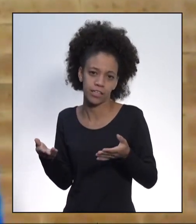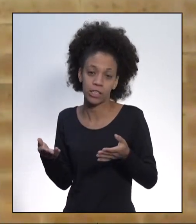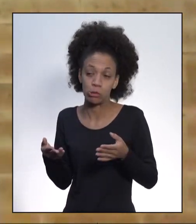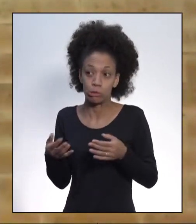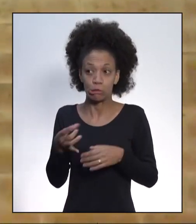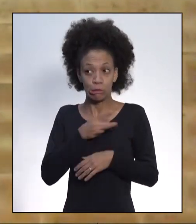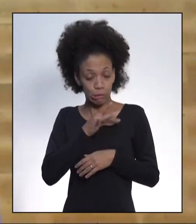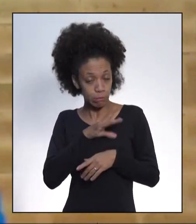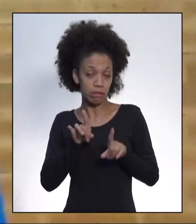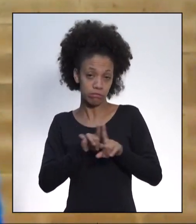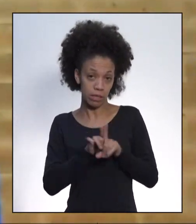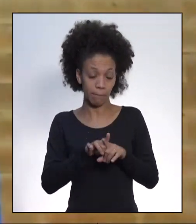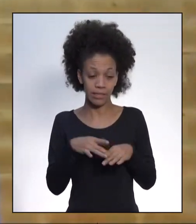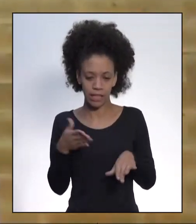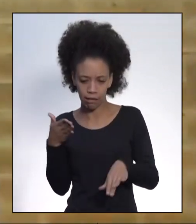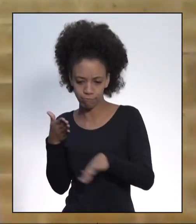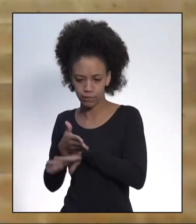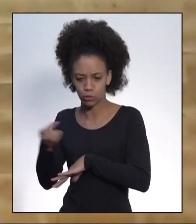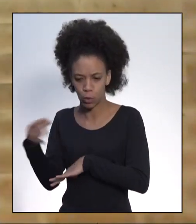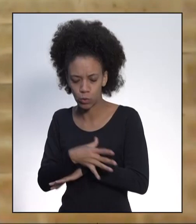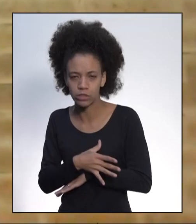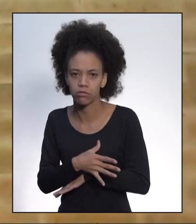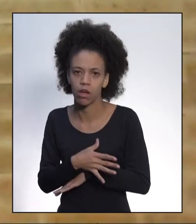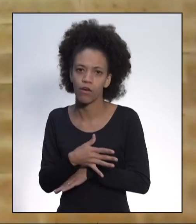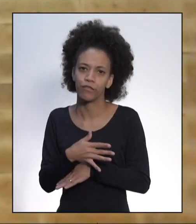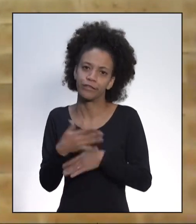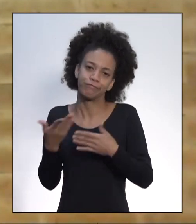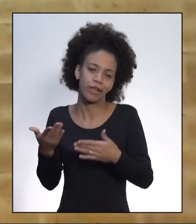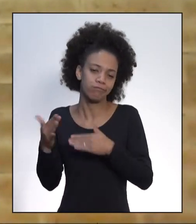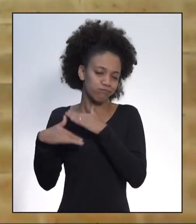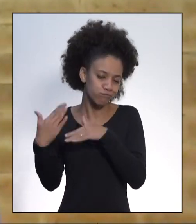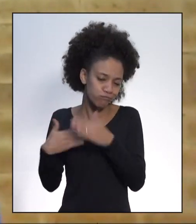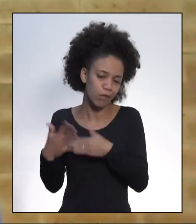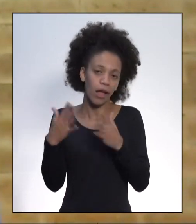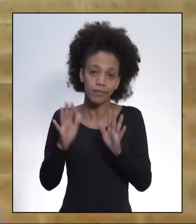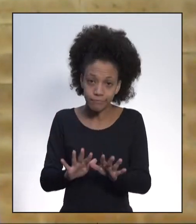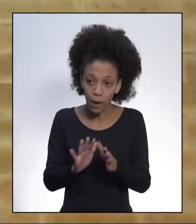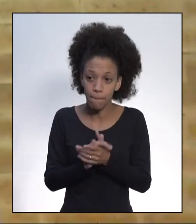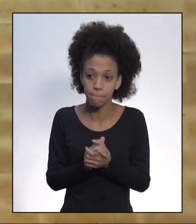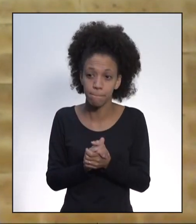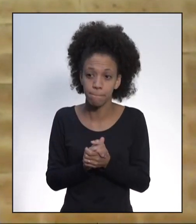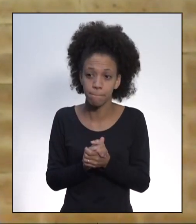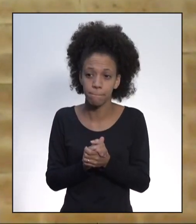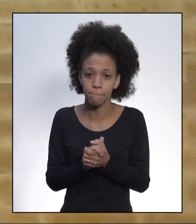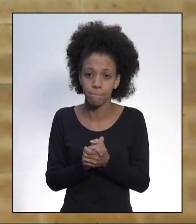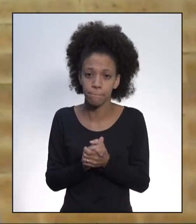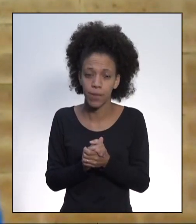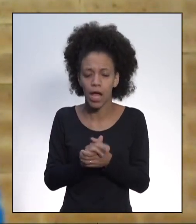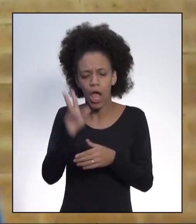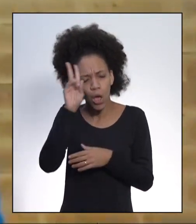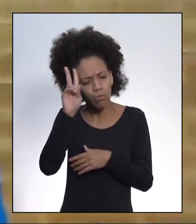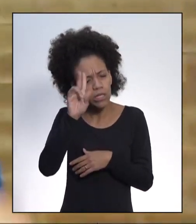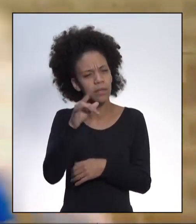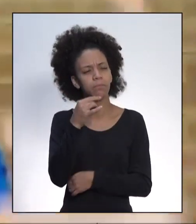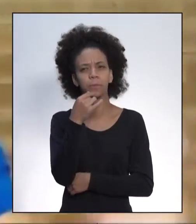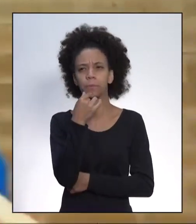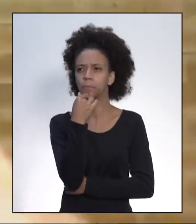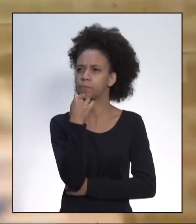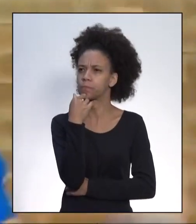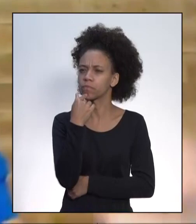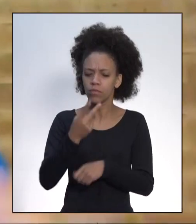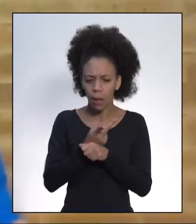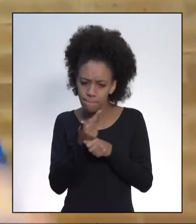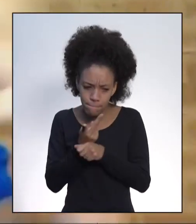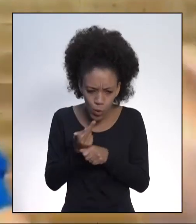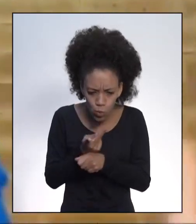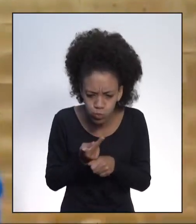né, quando você entra numa coisa nova, e por aí vai. Então, eu lembro que, né, caçando